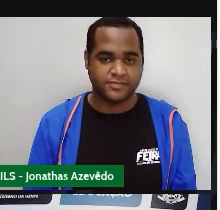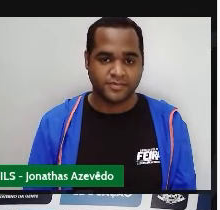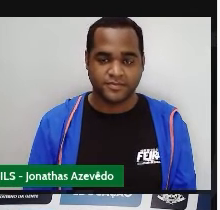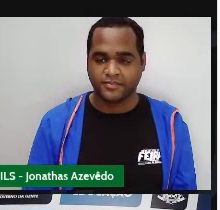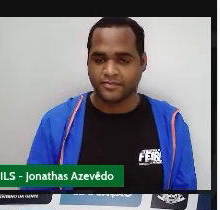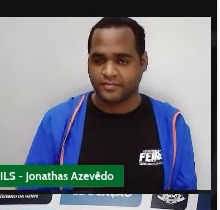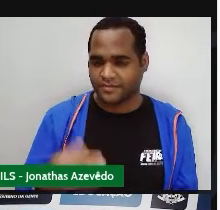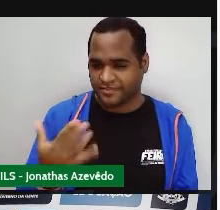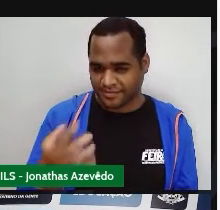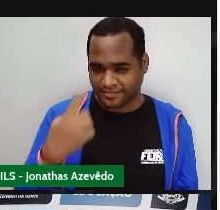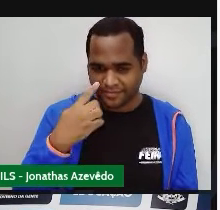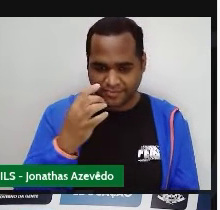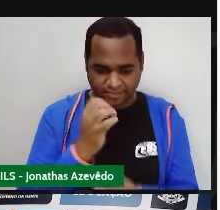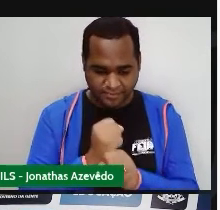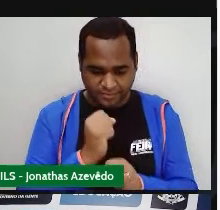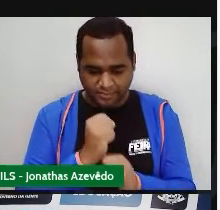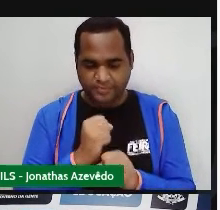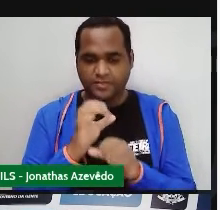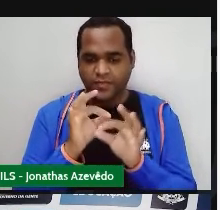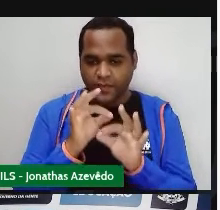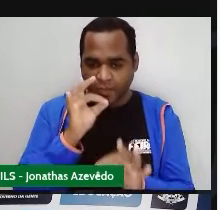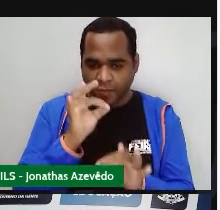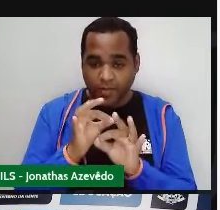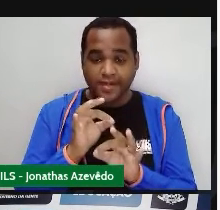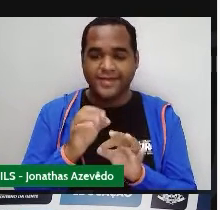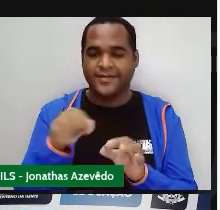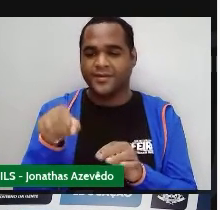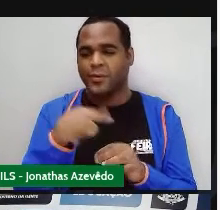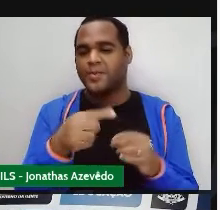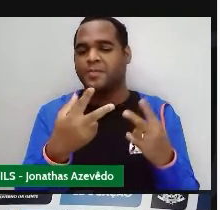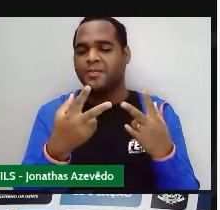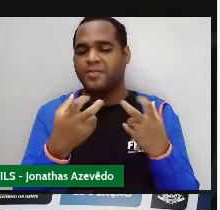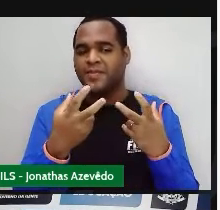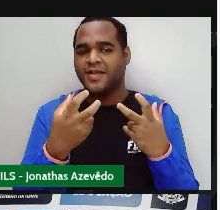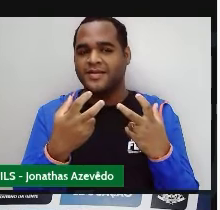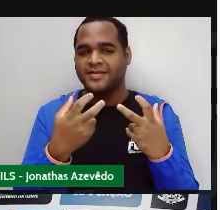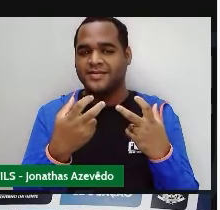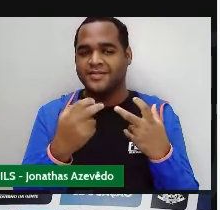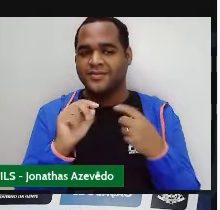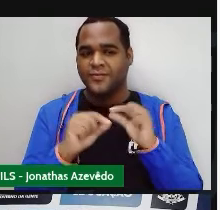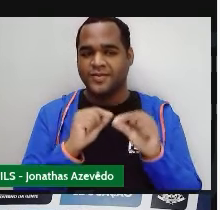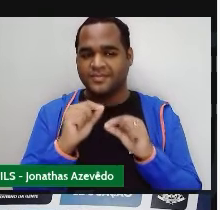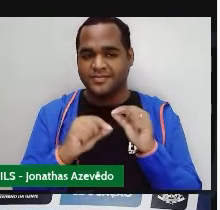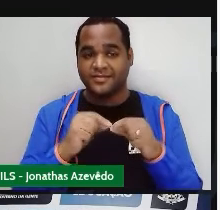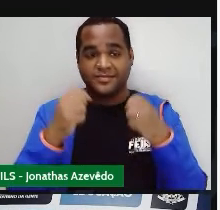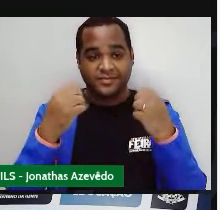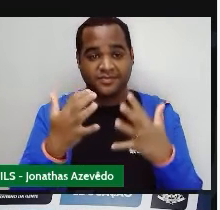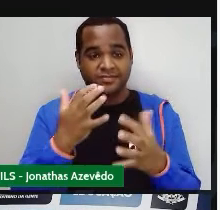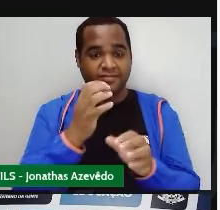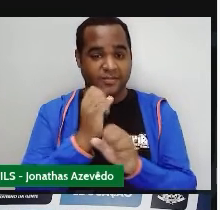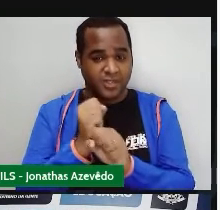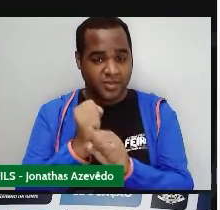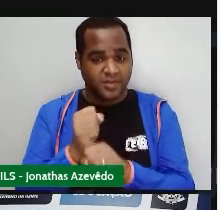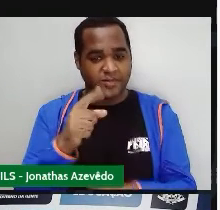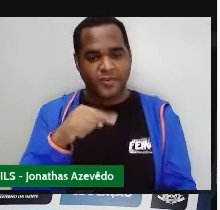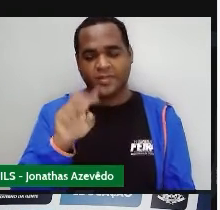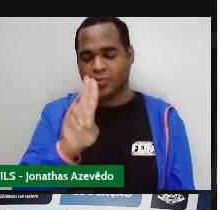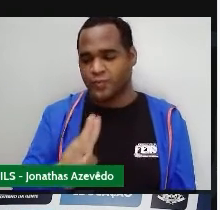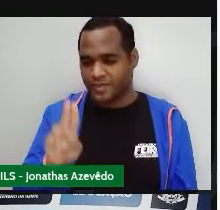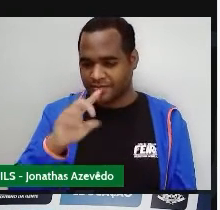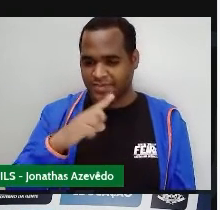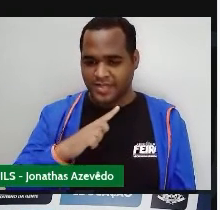total de Canudos a gente viu que é a quantidade que a gente usou para